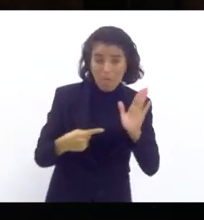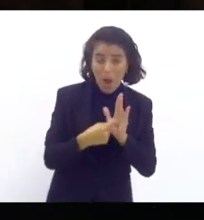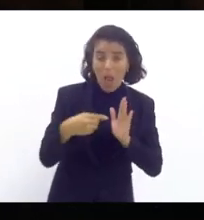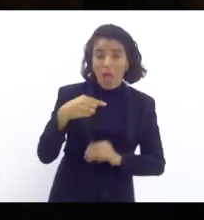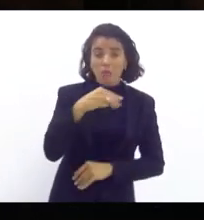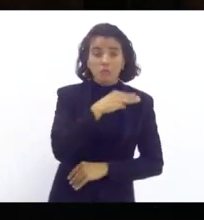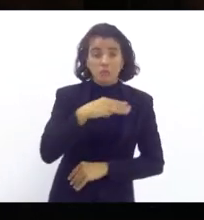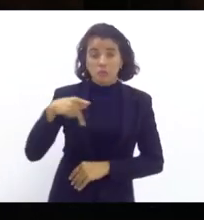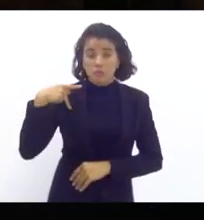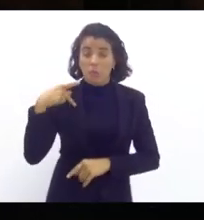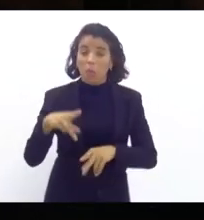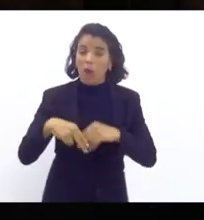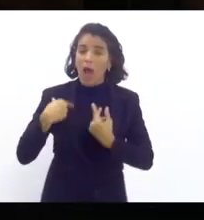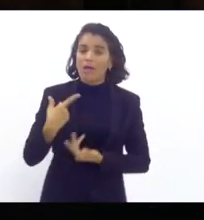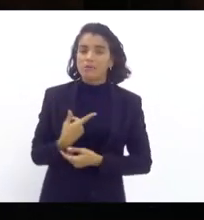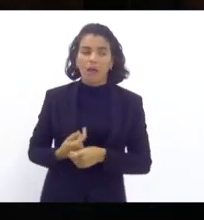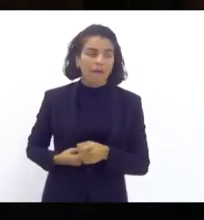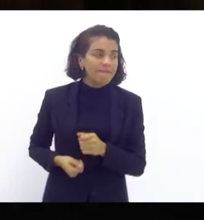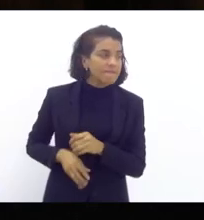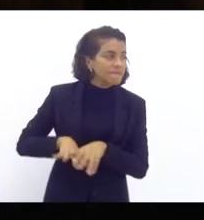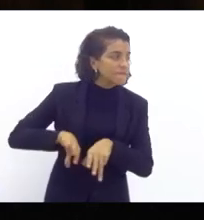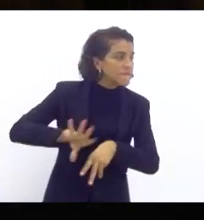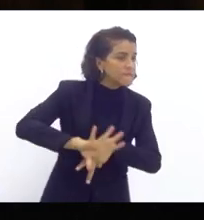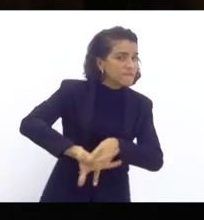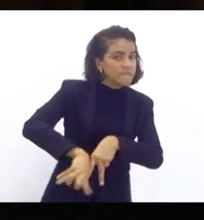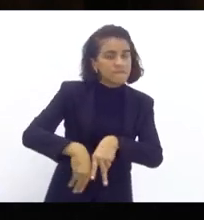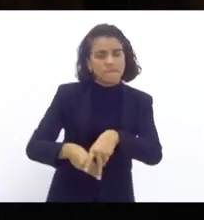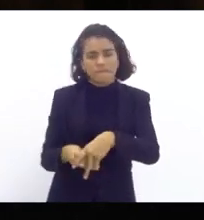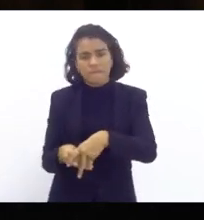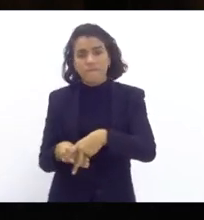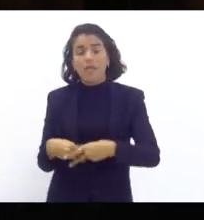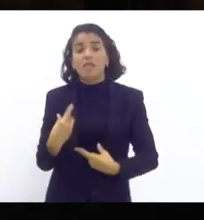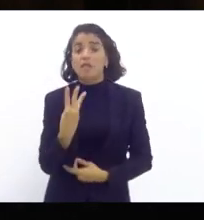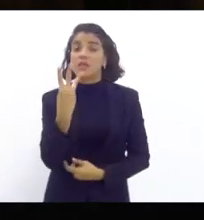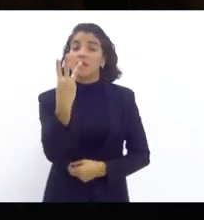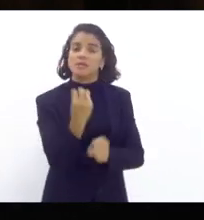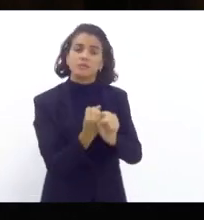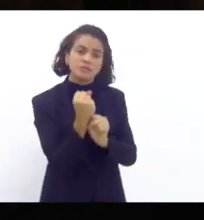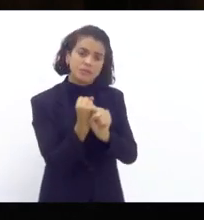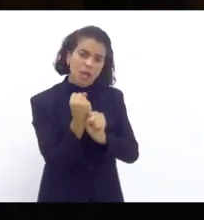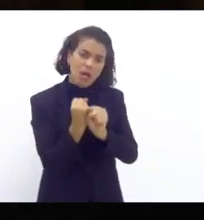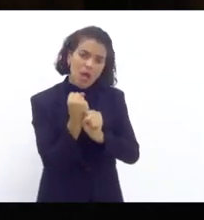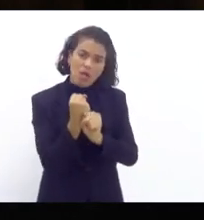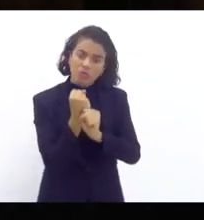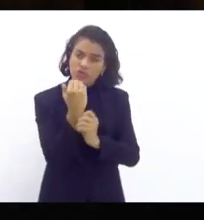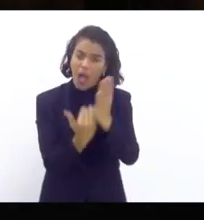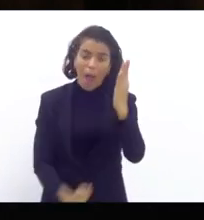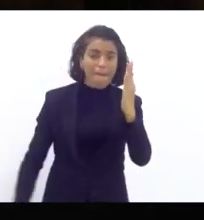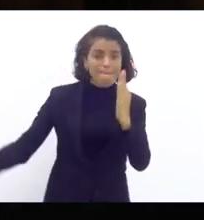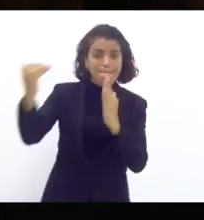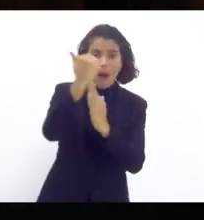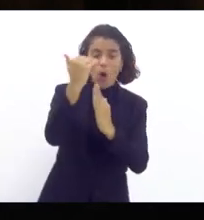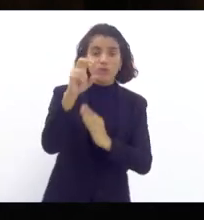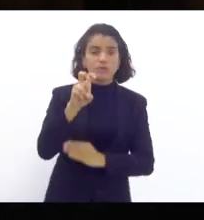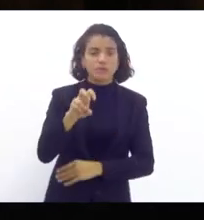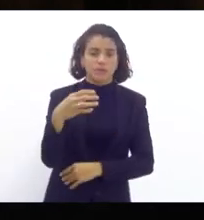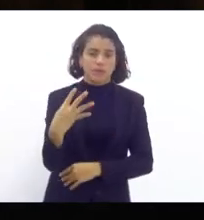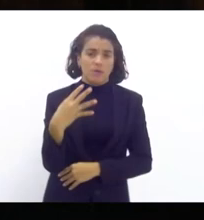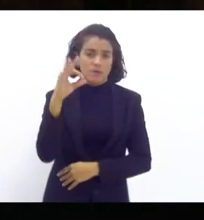uso abusivo da máquina pública. São 3 anos que ele ultrapassa os